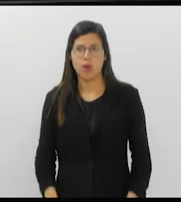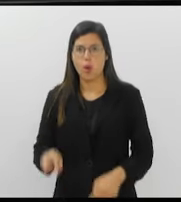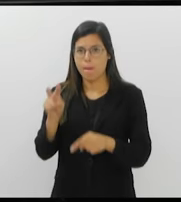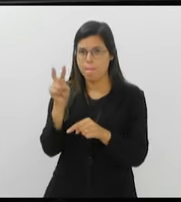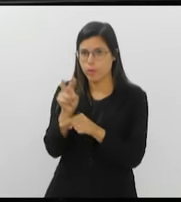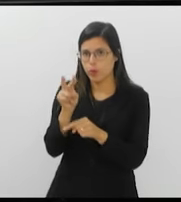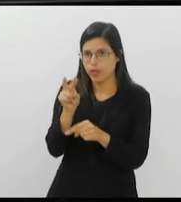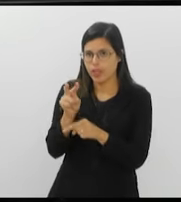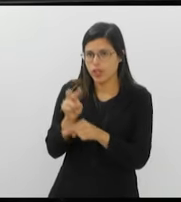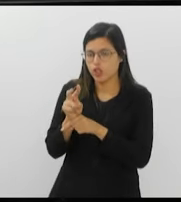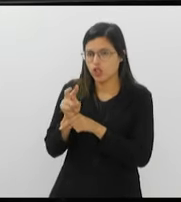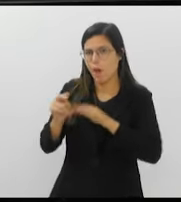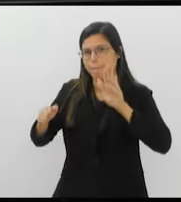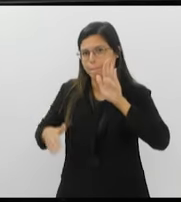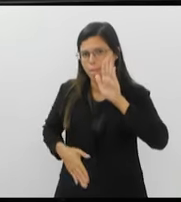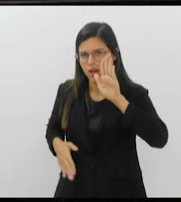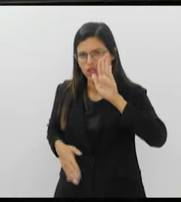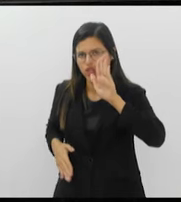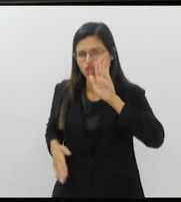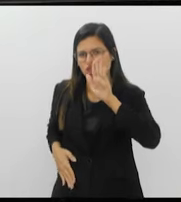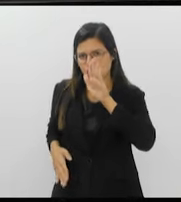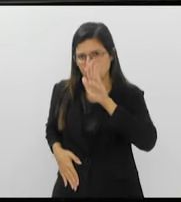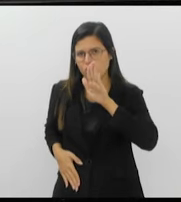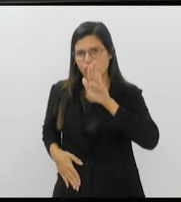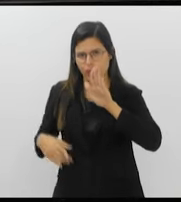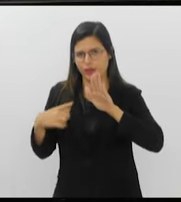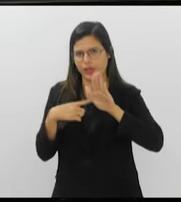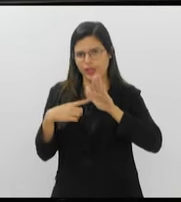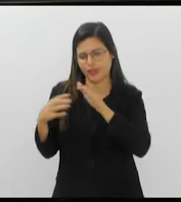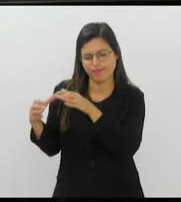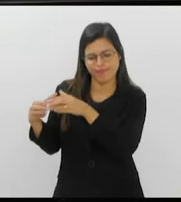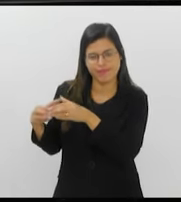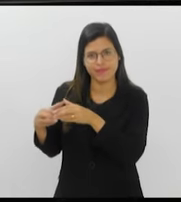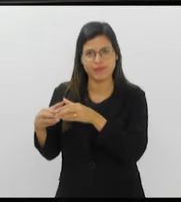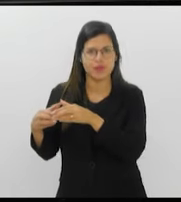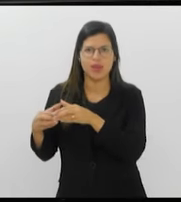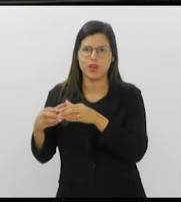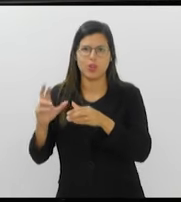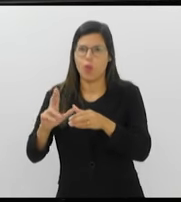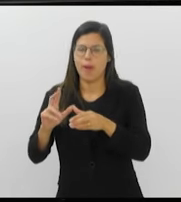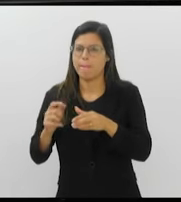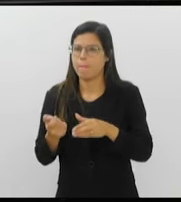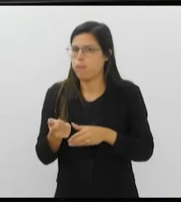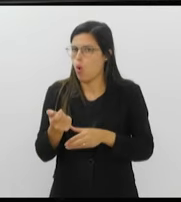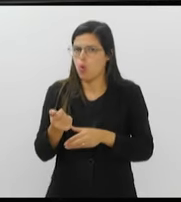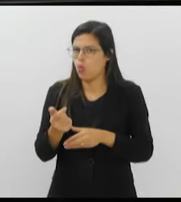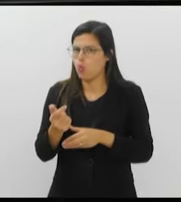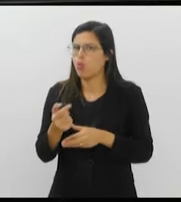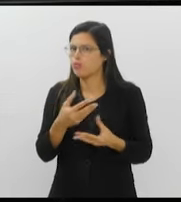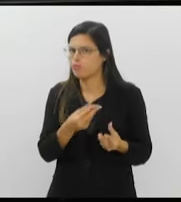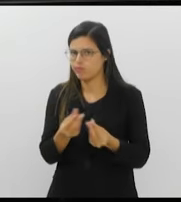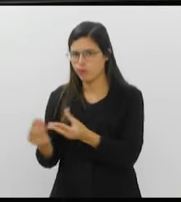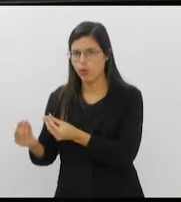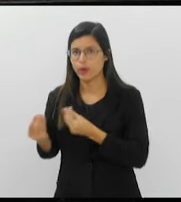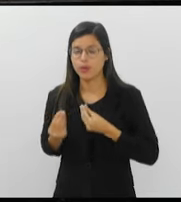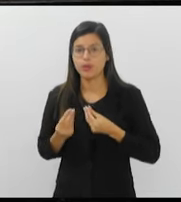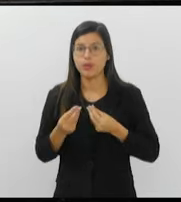Proteger os seus bandidos de estimação, que não são poucos, e